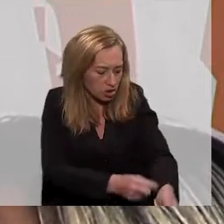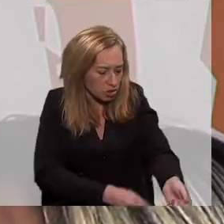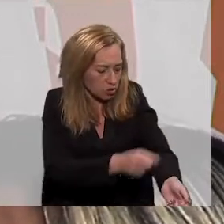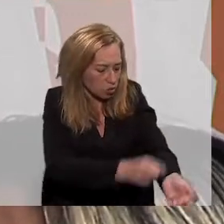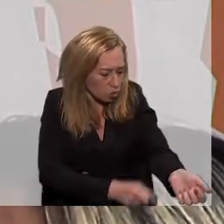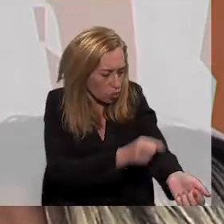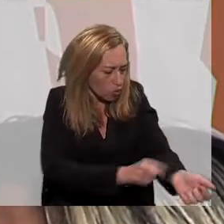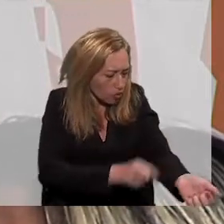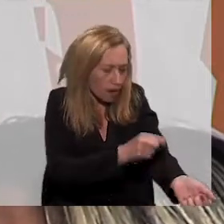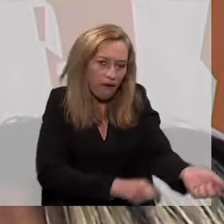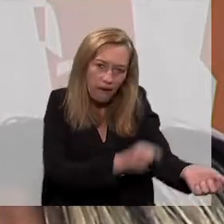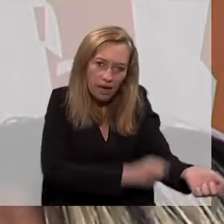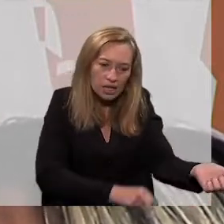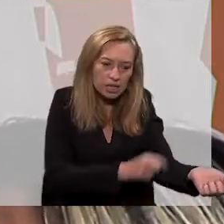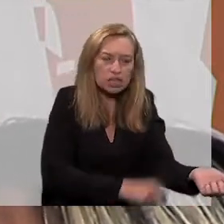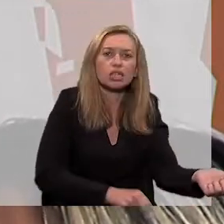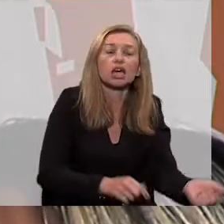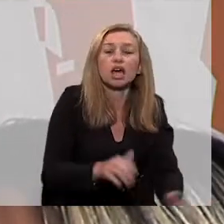crianças